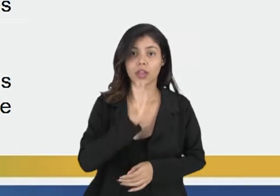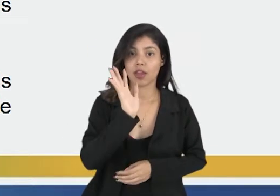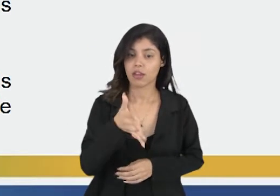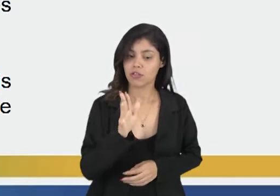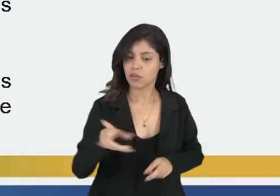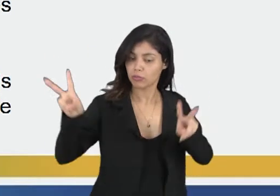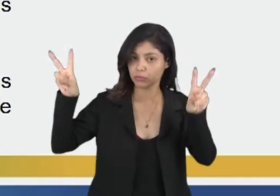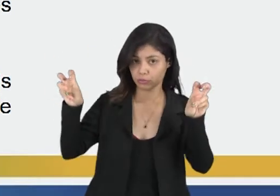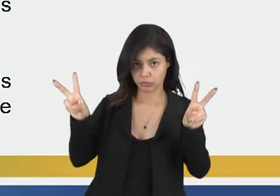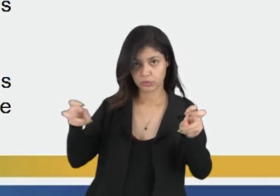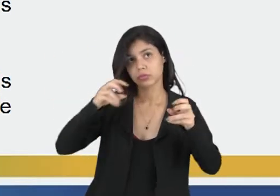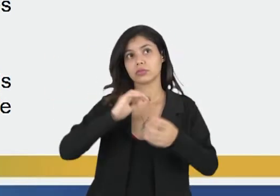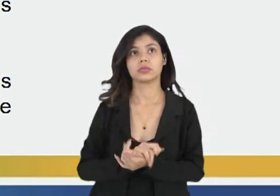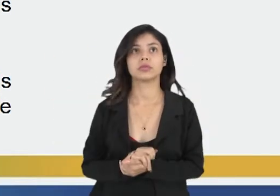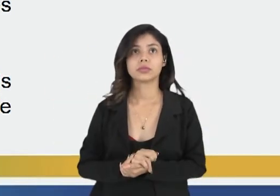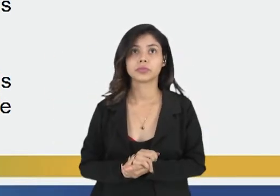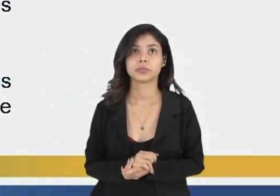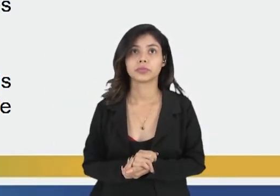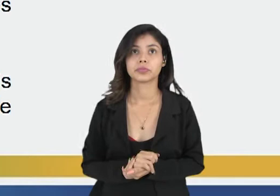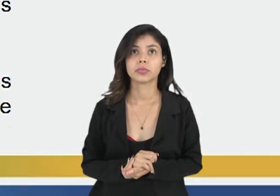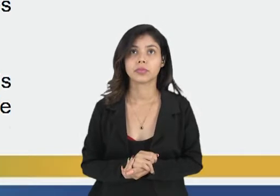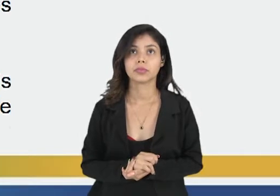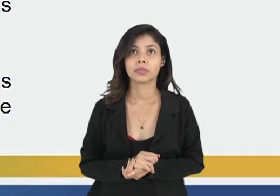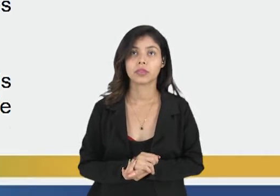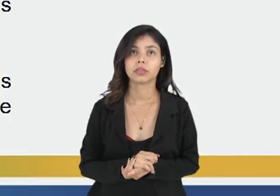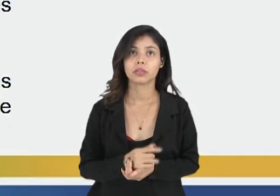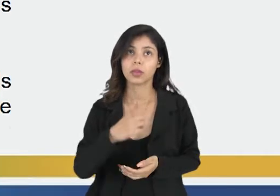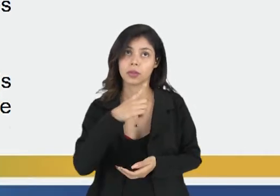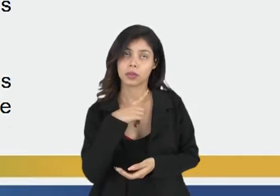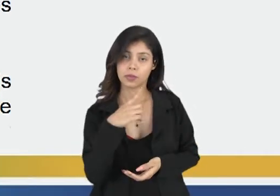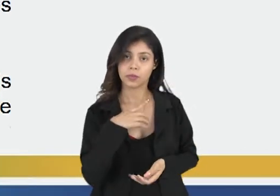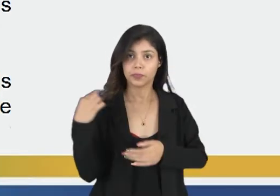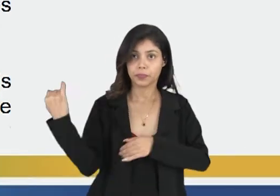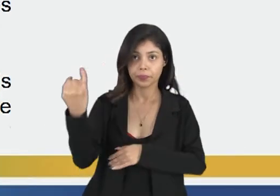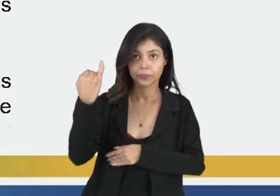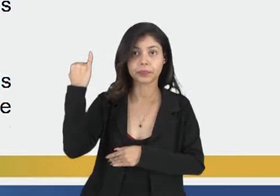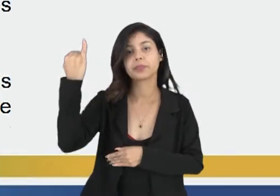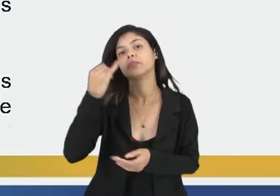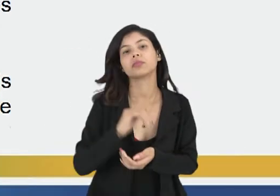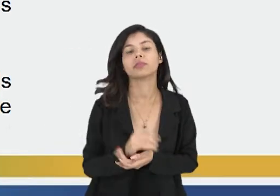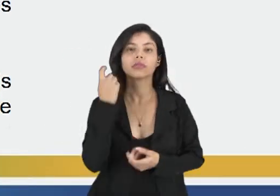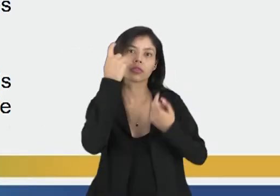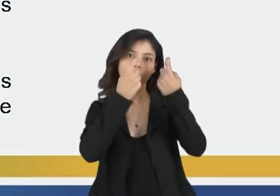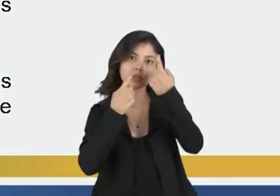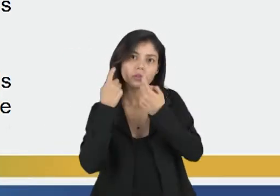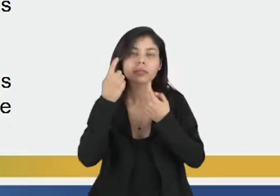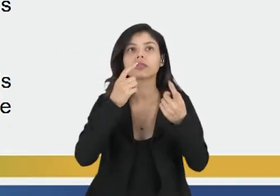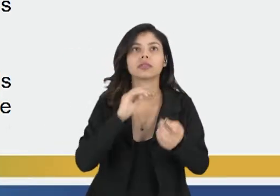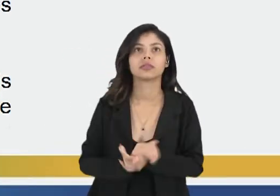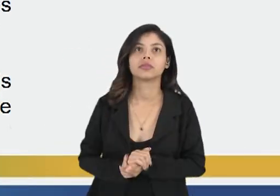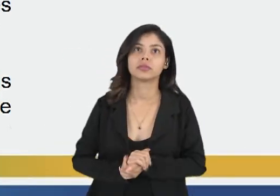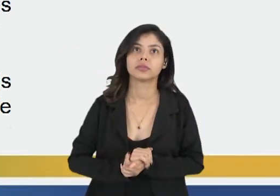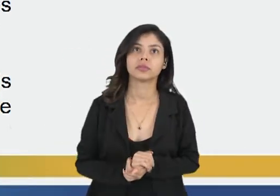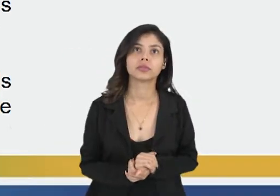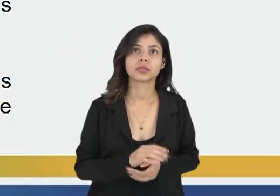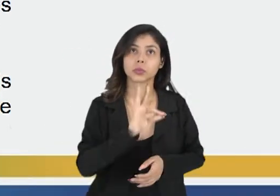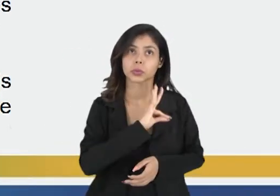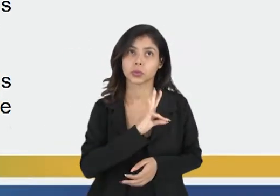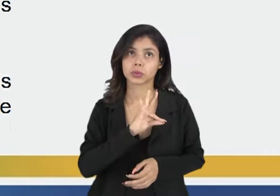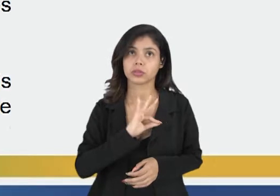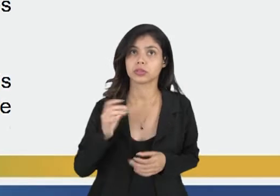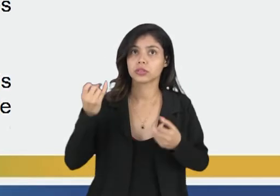Já nos títulos do Estadão e Correio Brasiliense, temos a ênfase na expressão operação